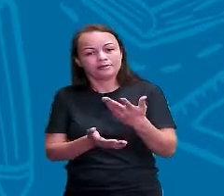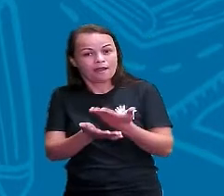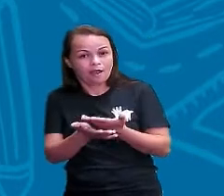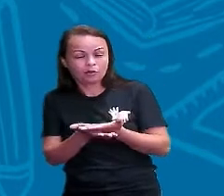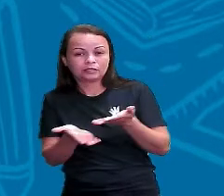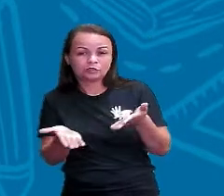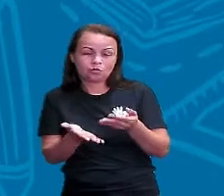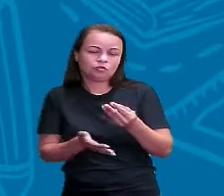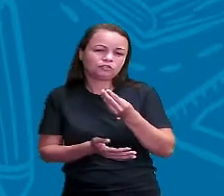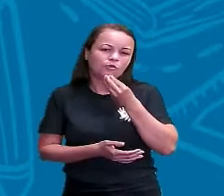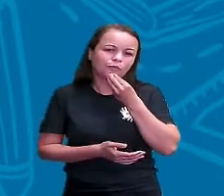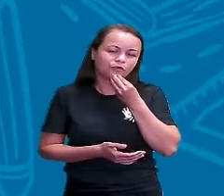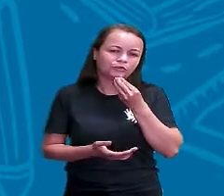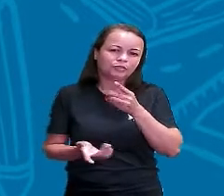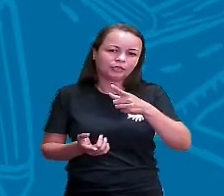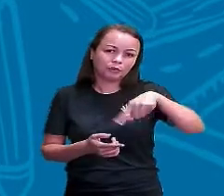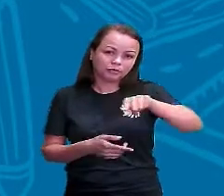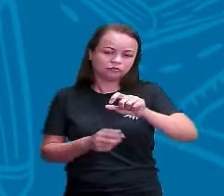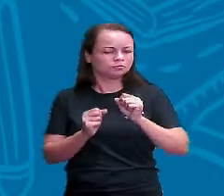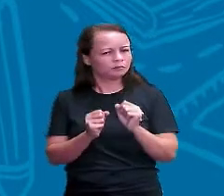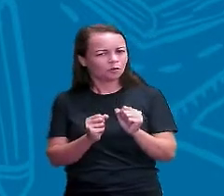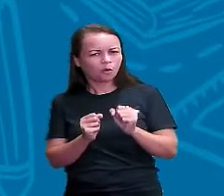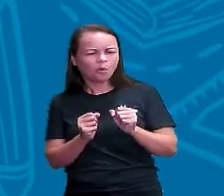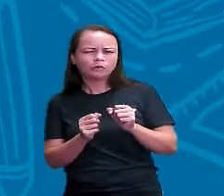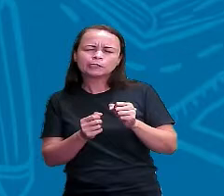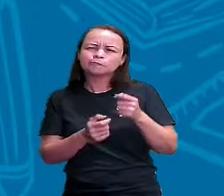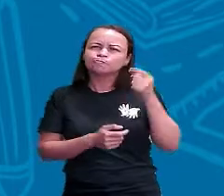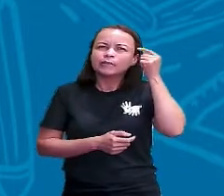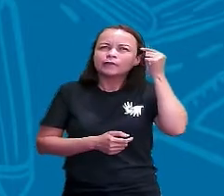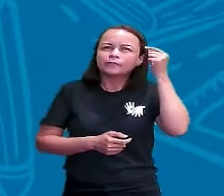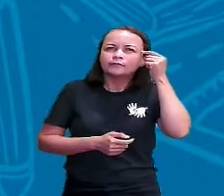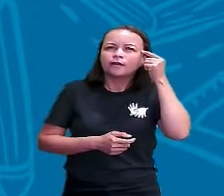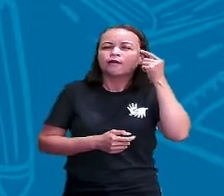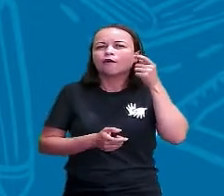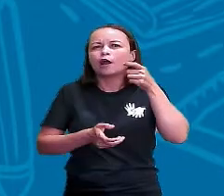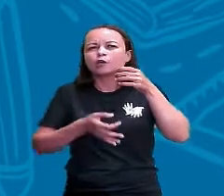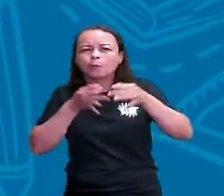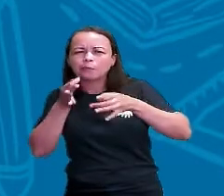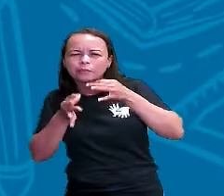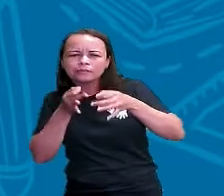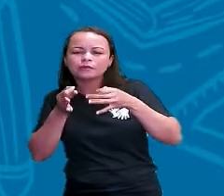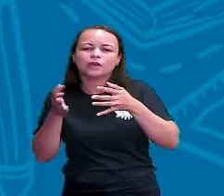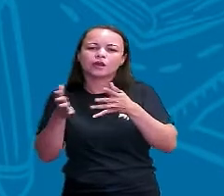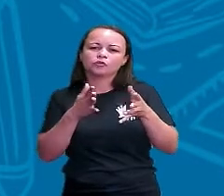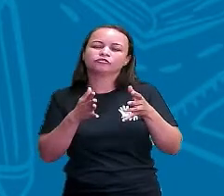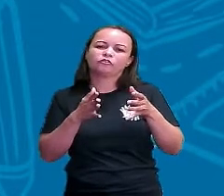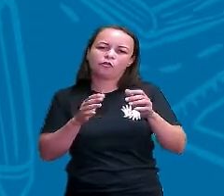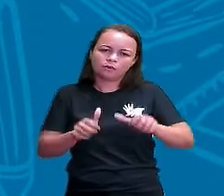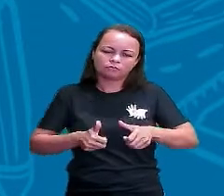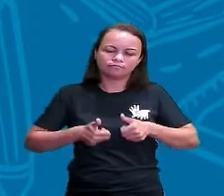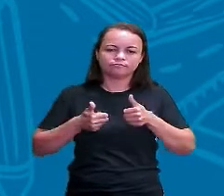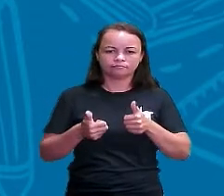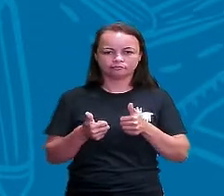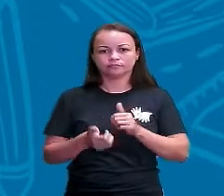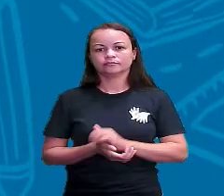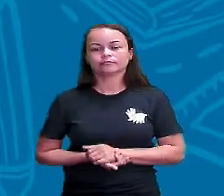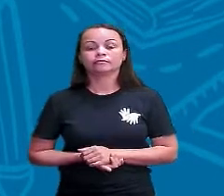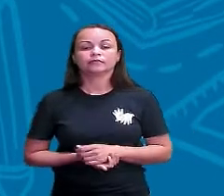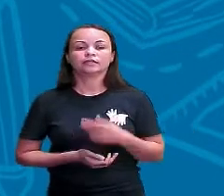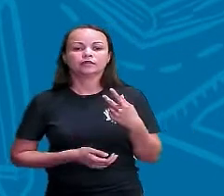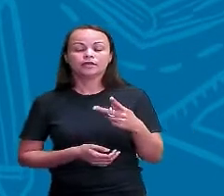essa oportunidade para que você possa fazer esses questionamentos de forma saudável. Fazer